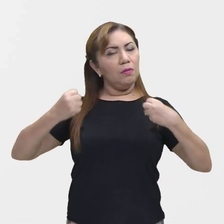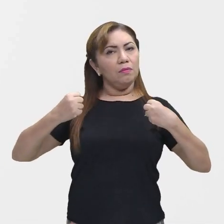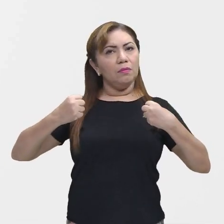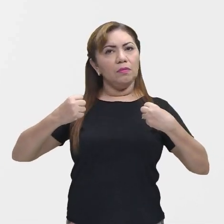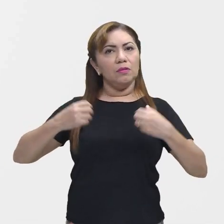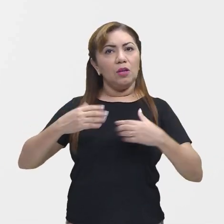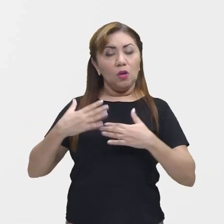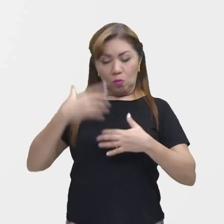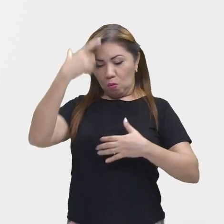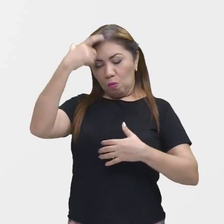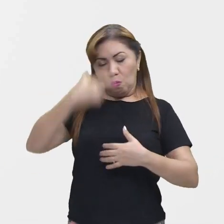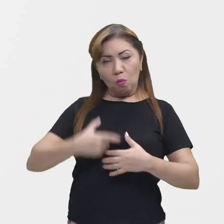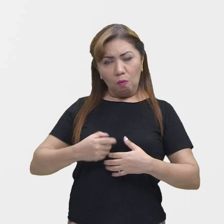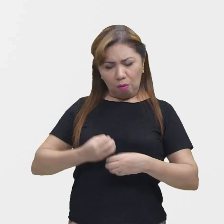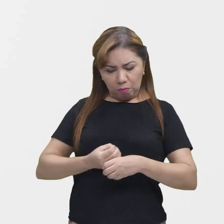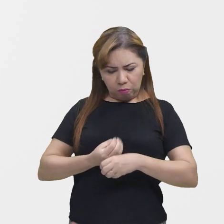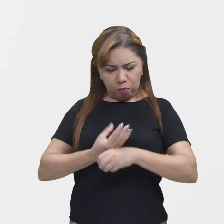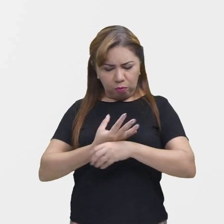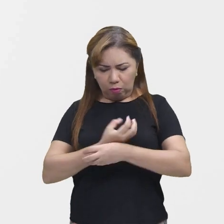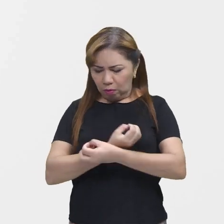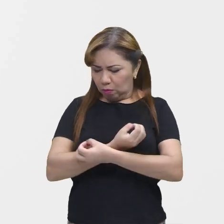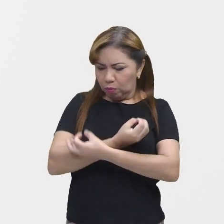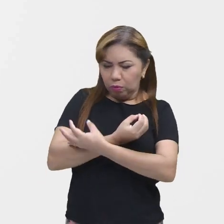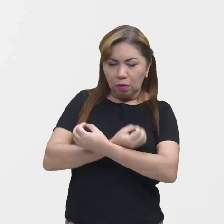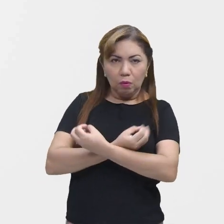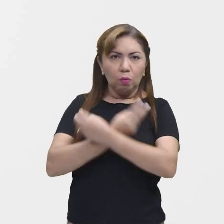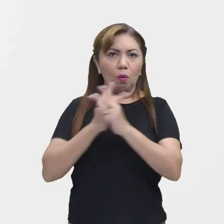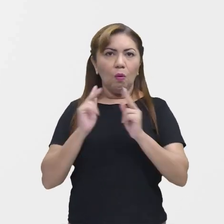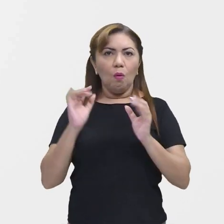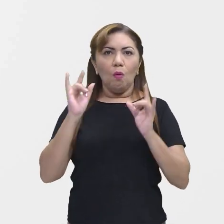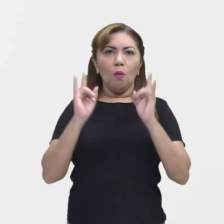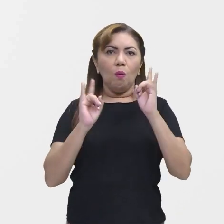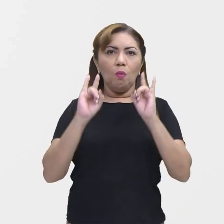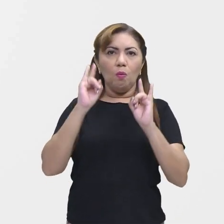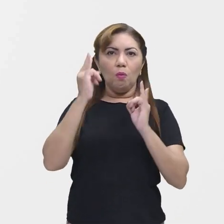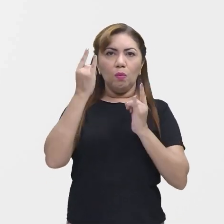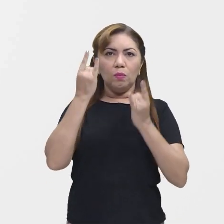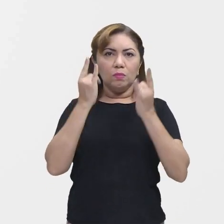vai produzindo mais hormônios que produzem